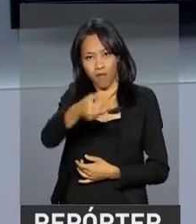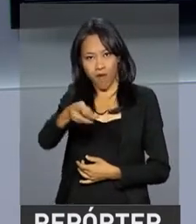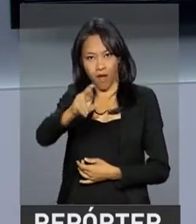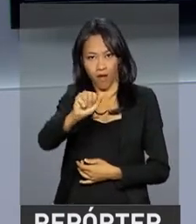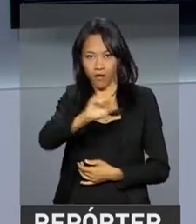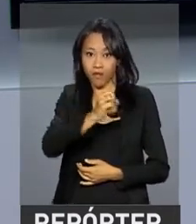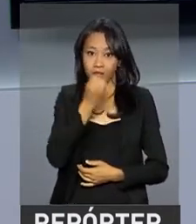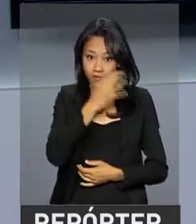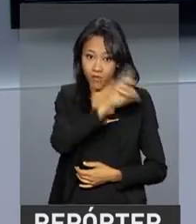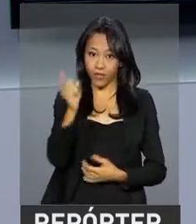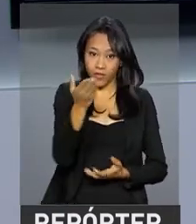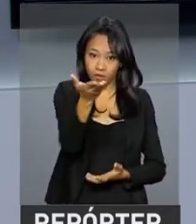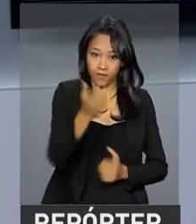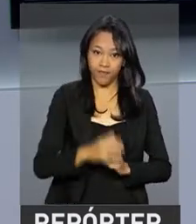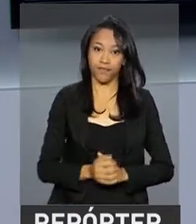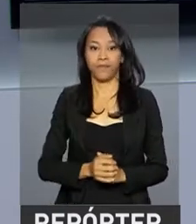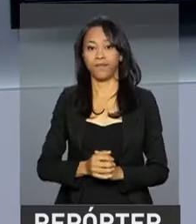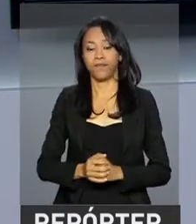Mara.